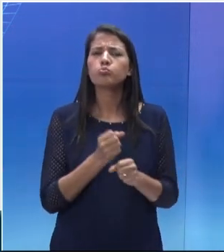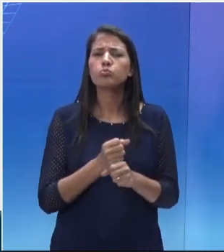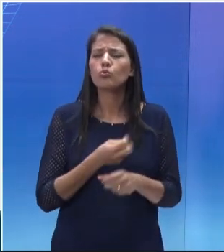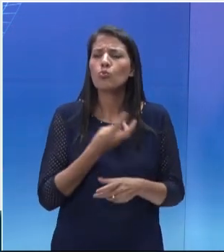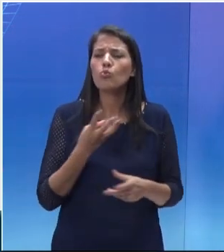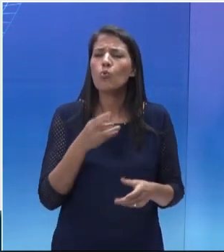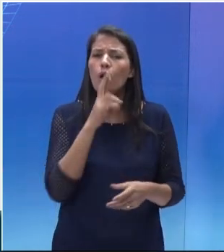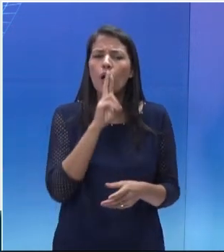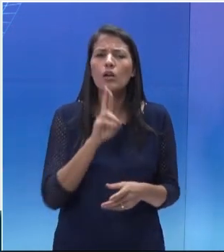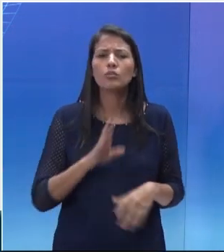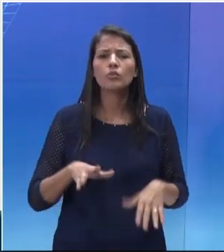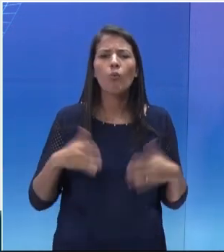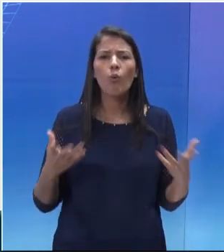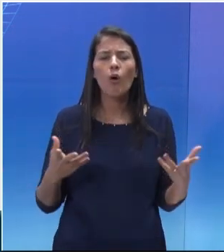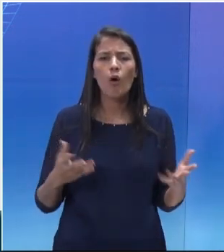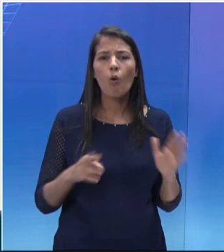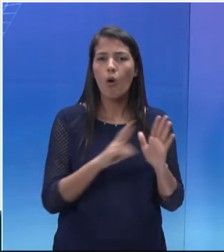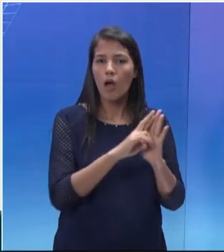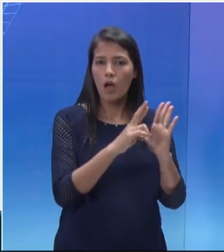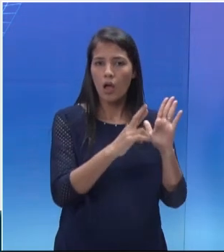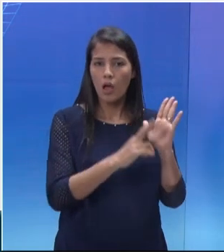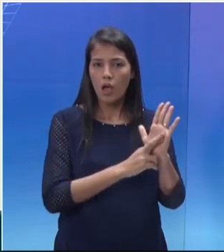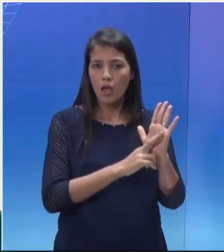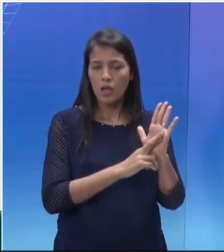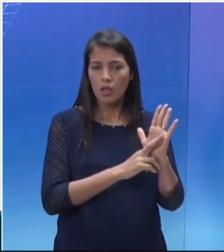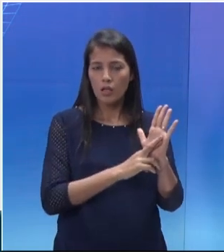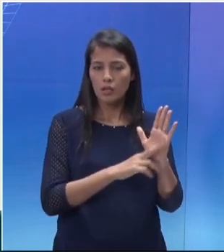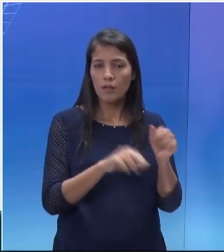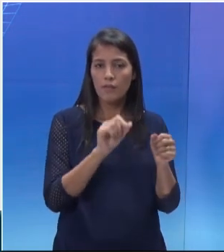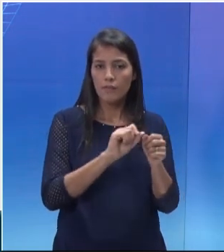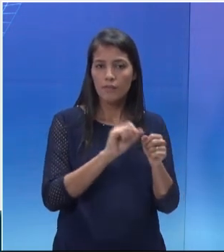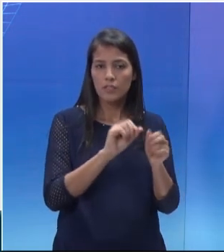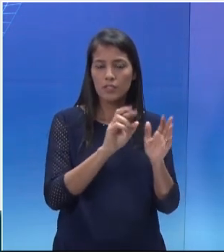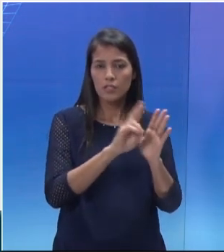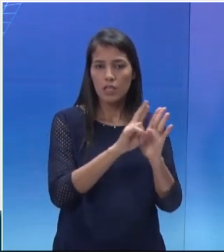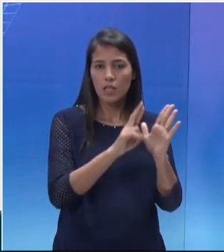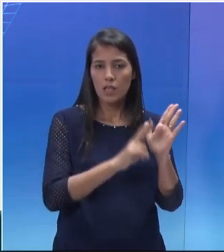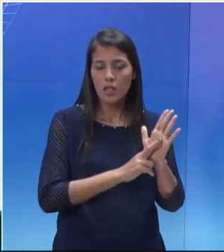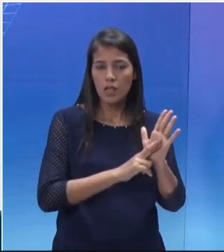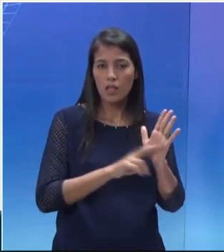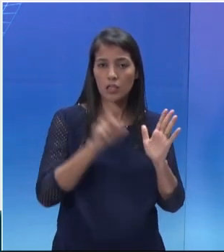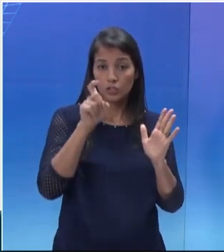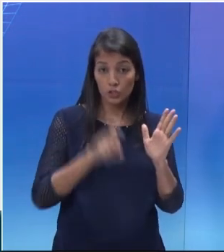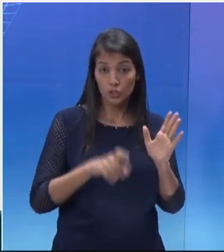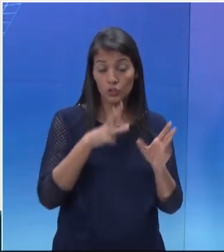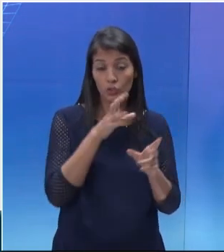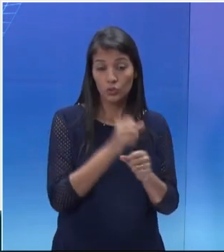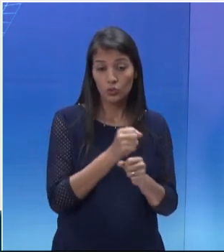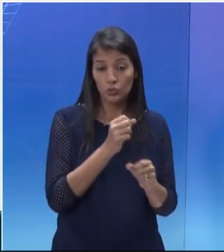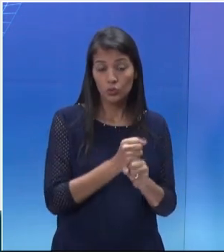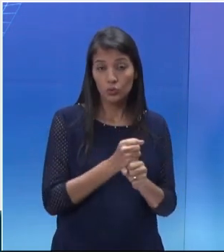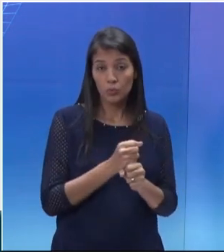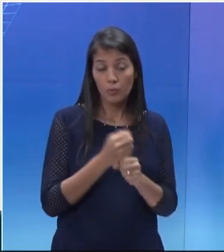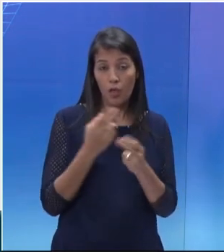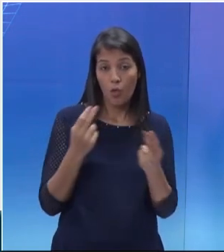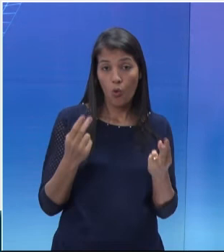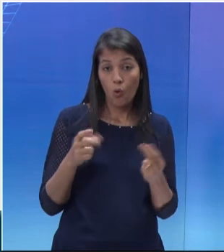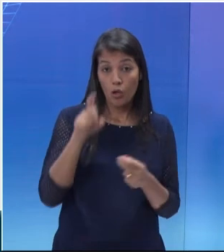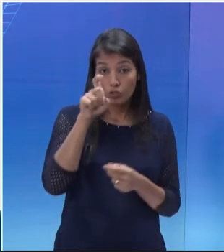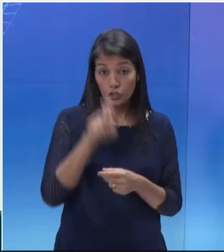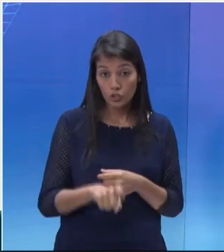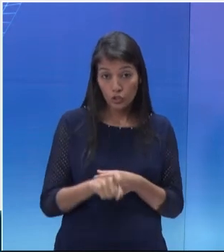1 é x, 900 mil vezes 0,5, 450 mil gramas, que é a mesma coisa